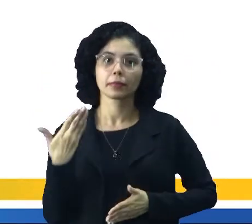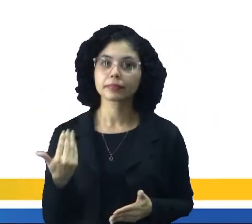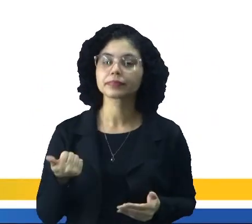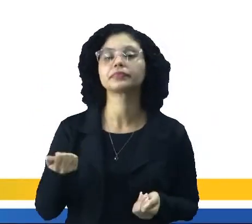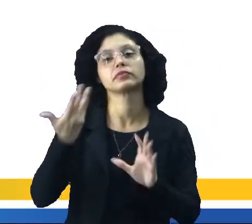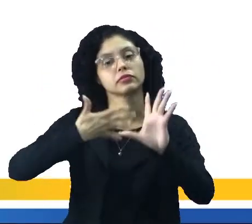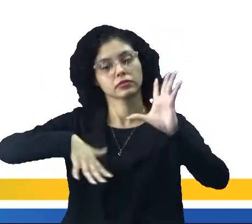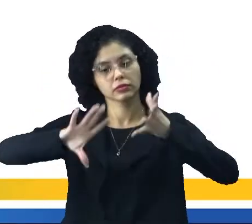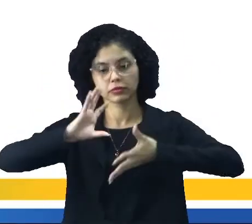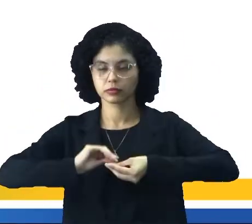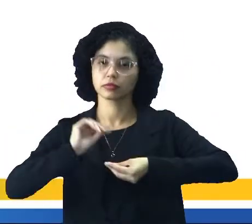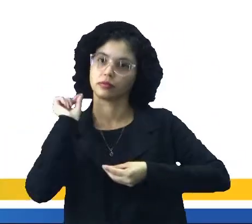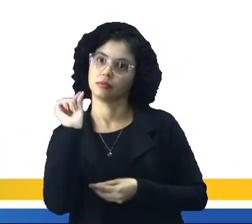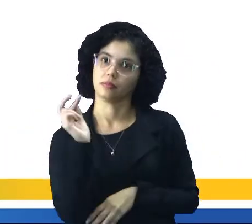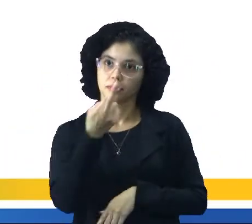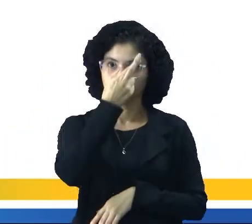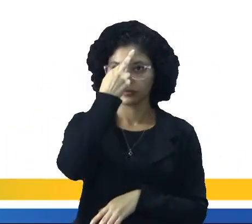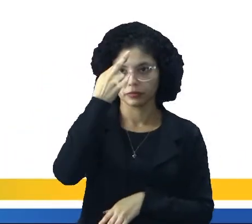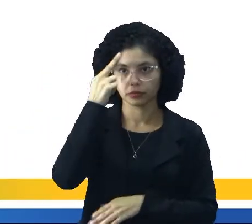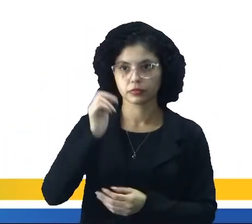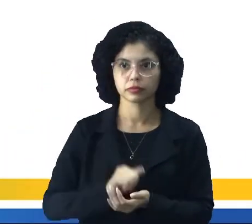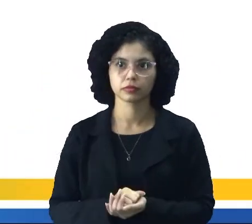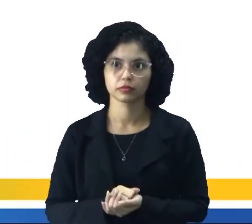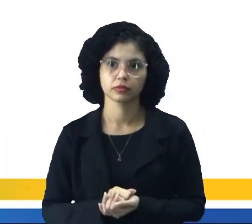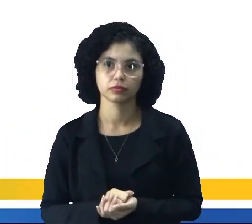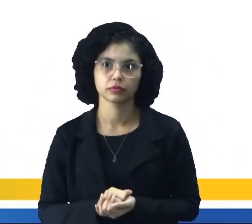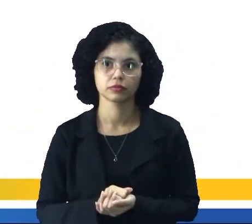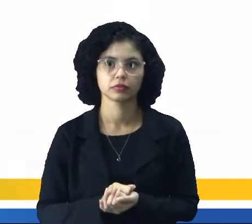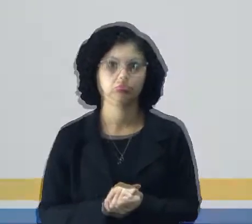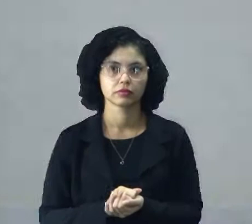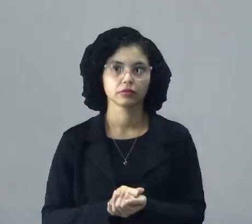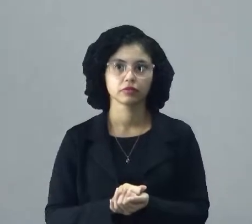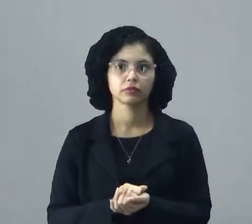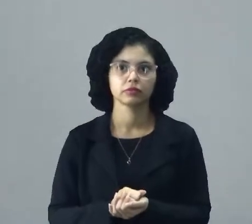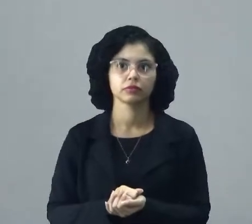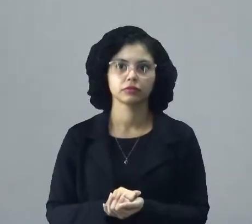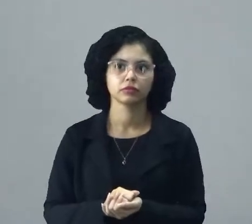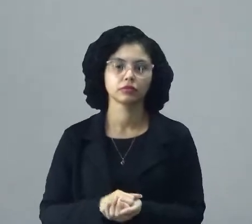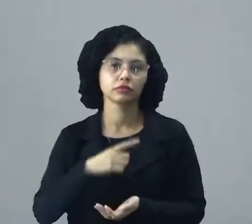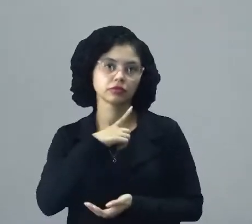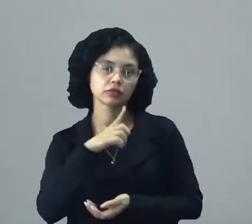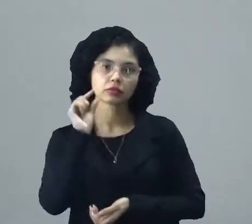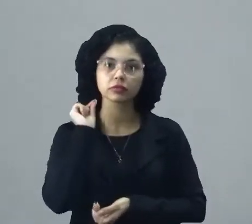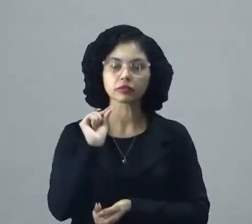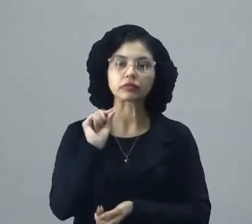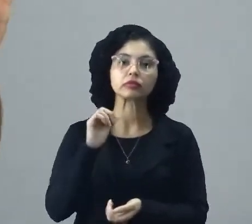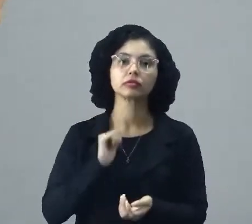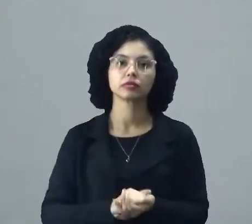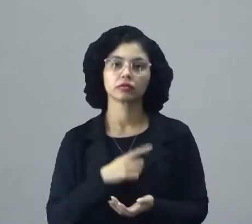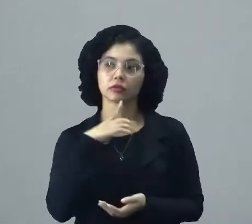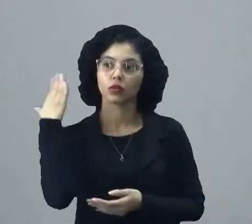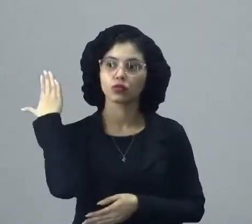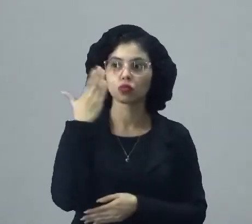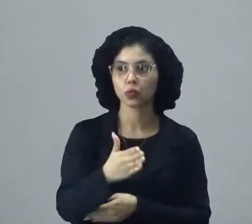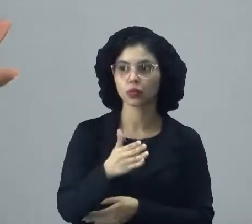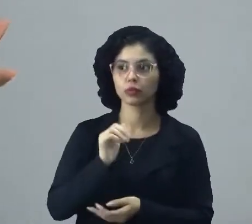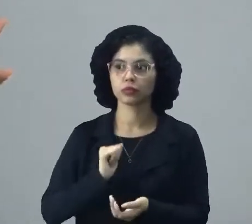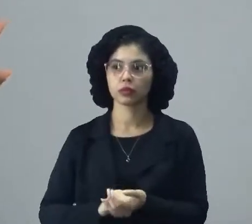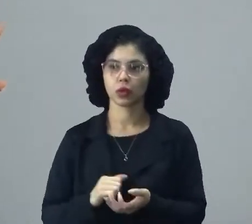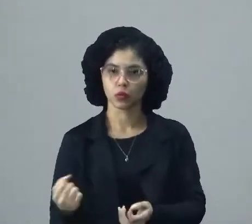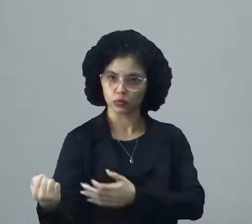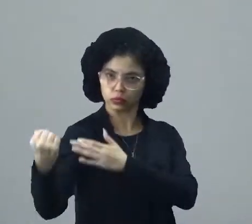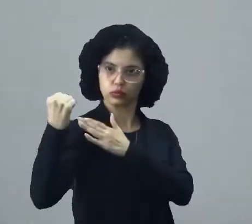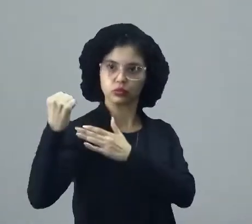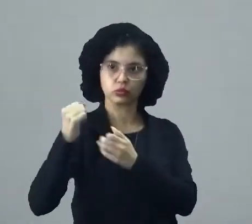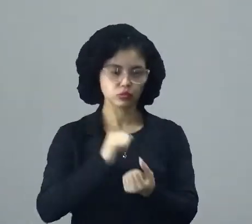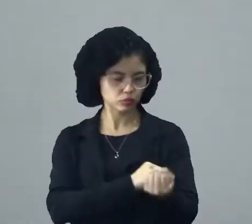resumo, aqui é a história do Milton, se eu não me engano, e ele tinha um objetivo, querer ficar